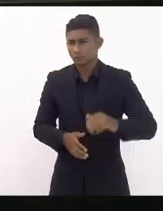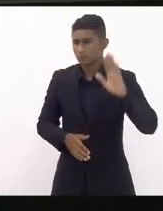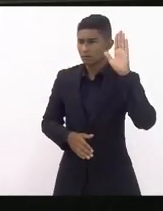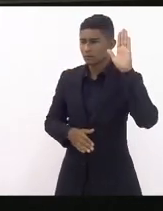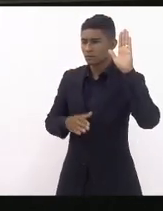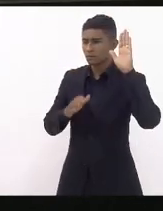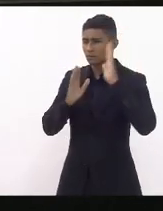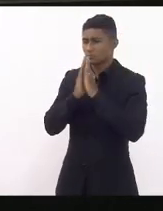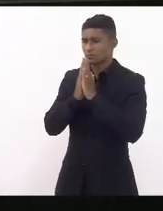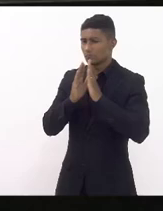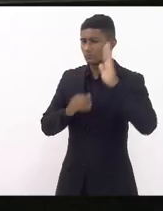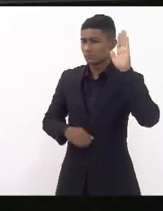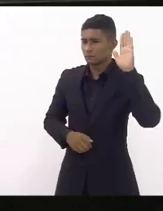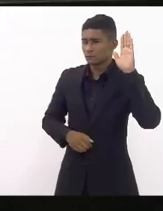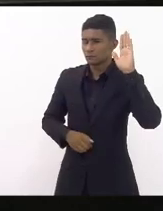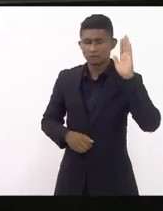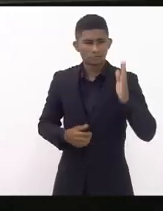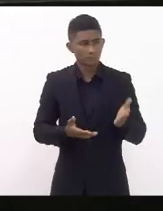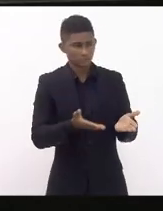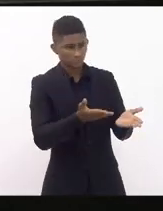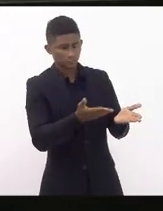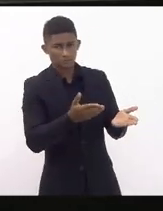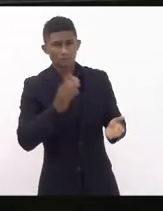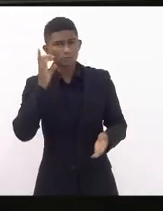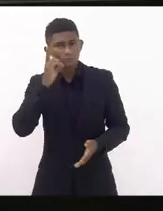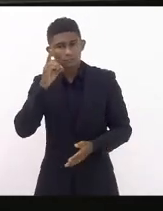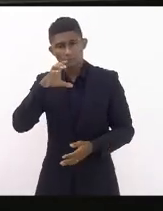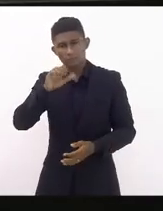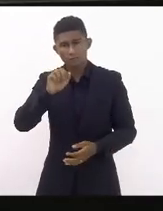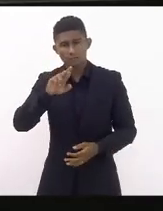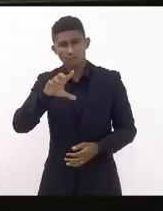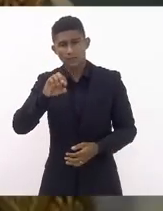rapidíssima parte, rapidíssima. Pois não, deputado Carlos Mink.